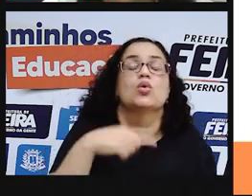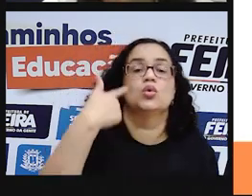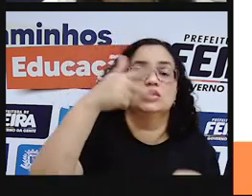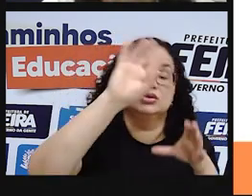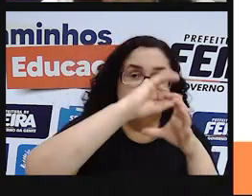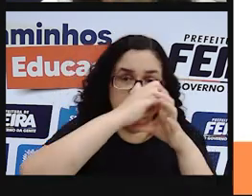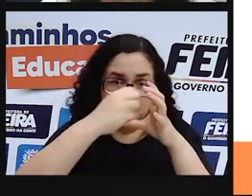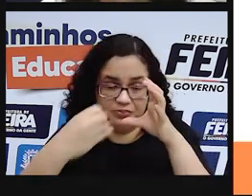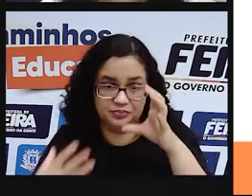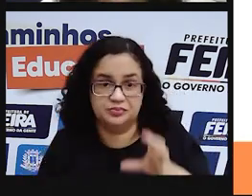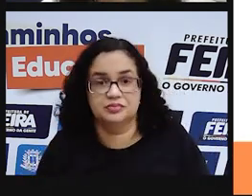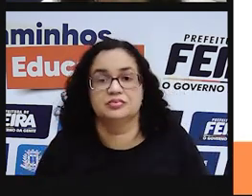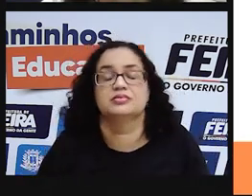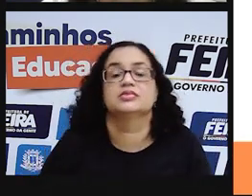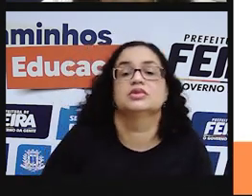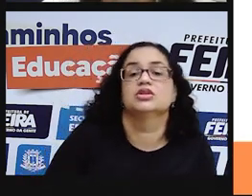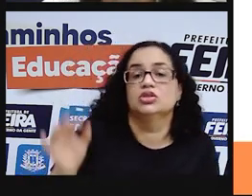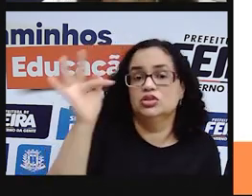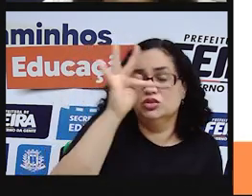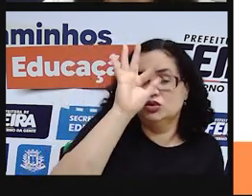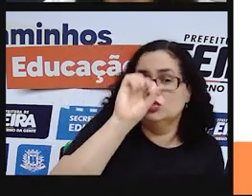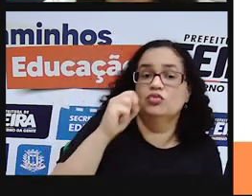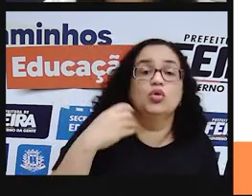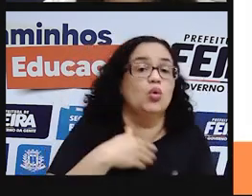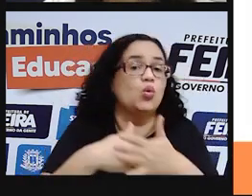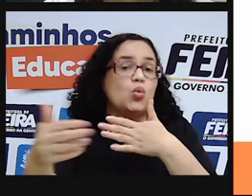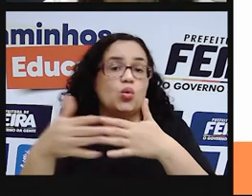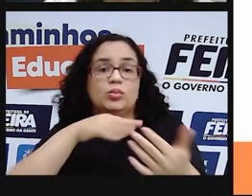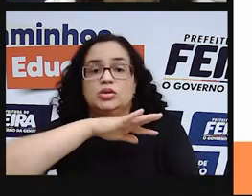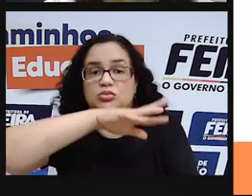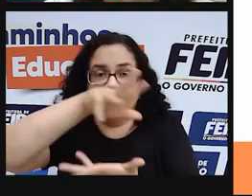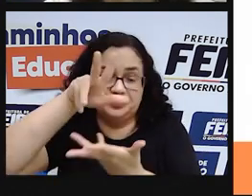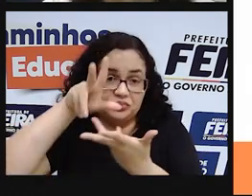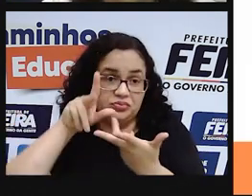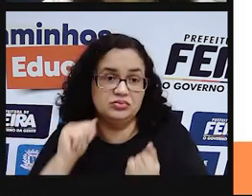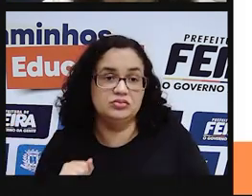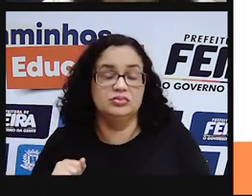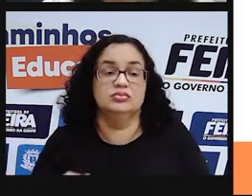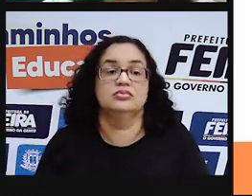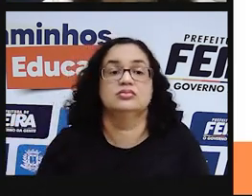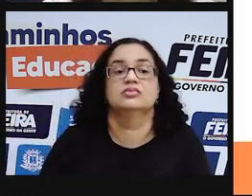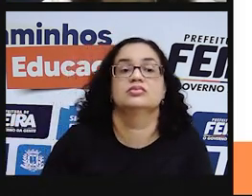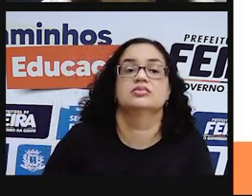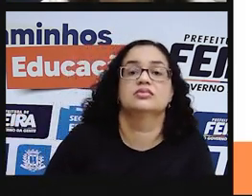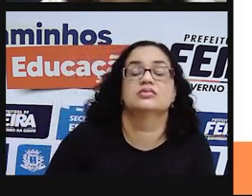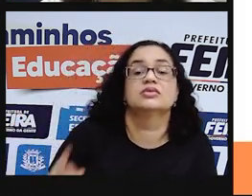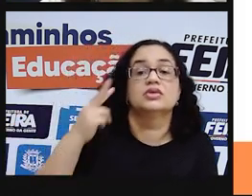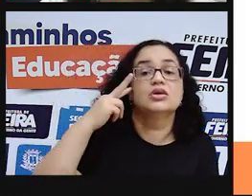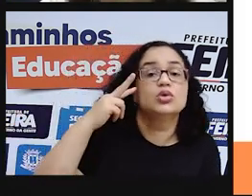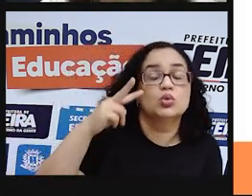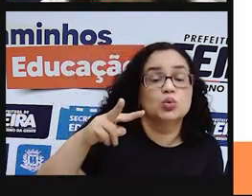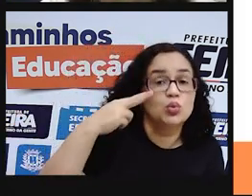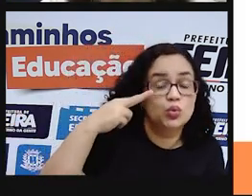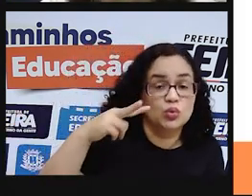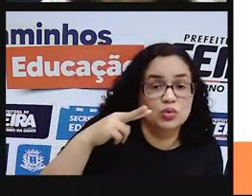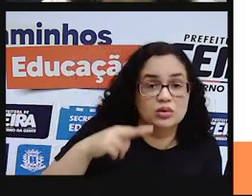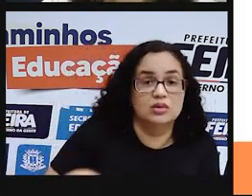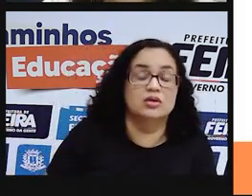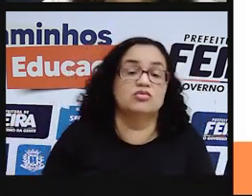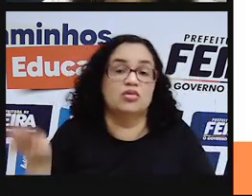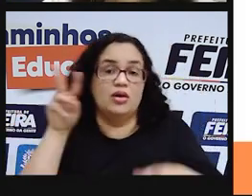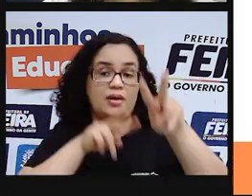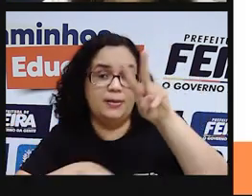características de Feira de Santana de qualquer parte do mundo mas a gente vai é assim se limitar a